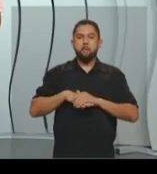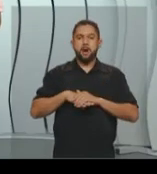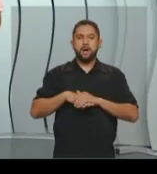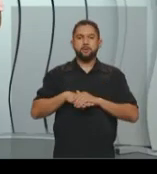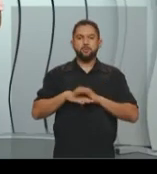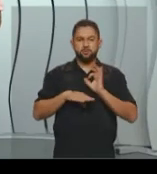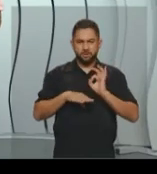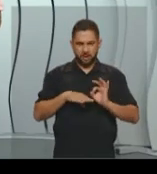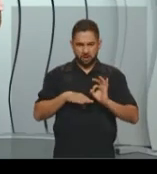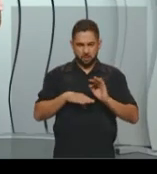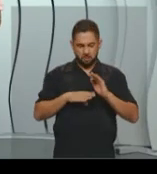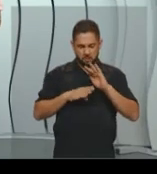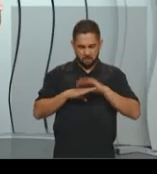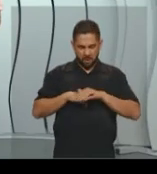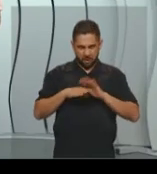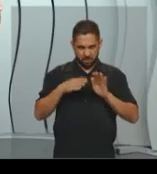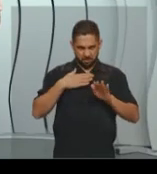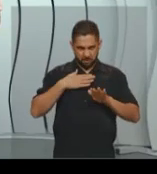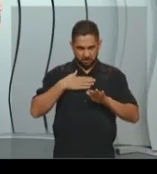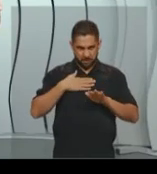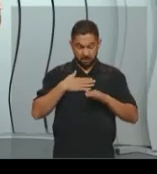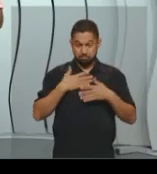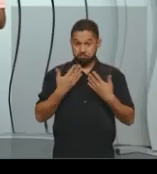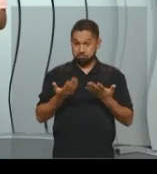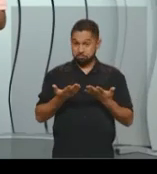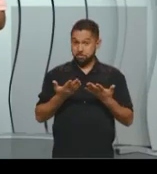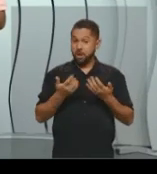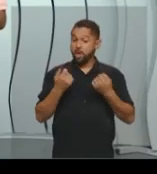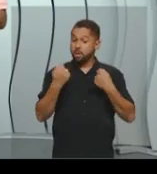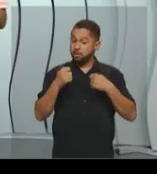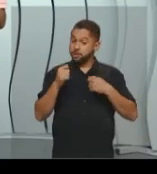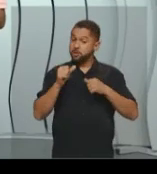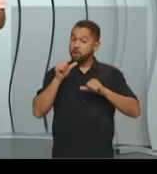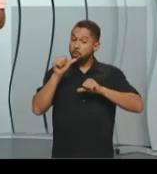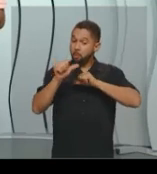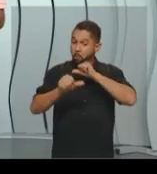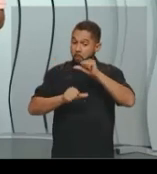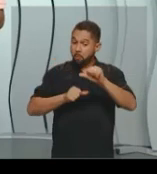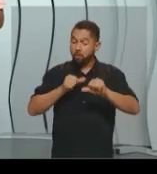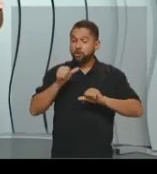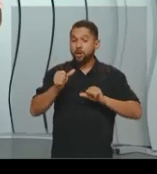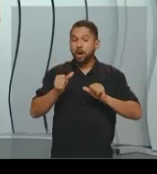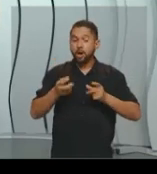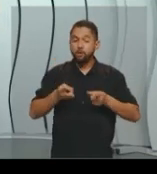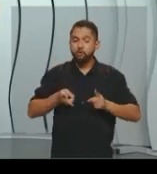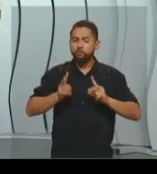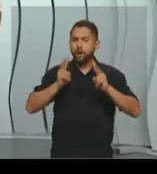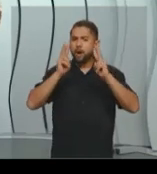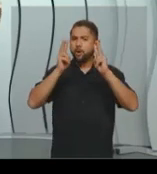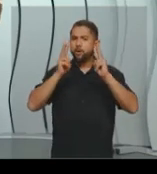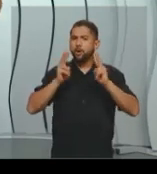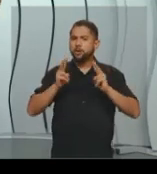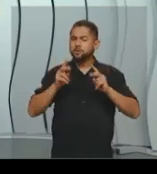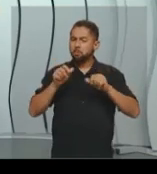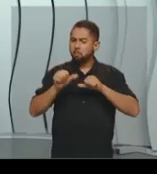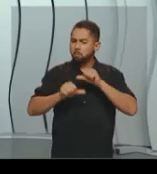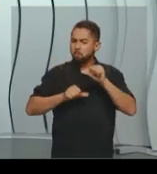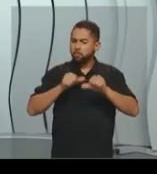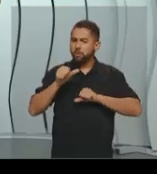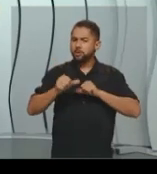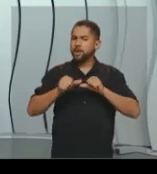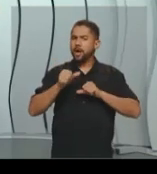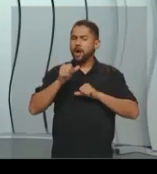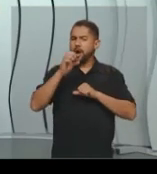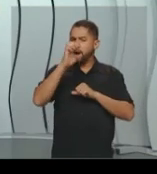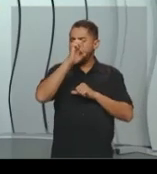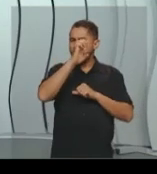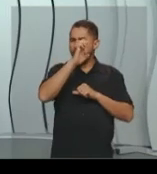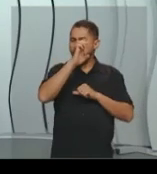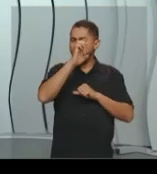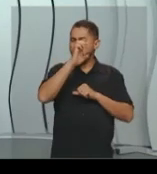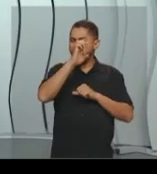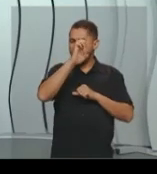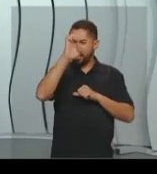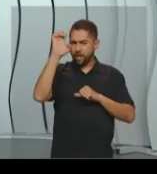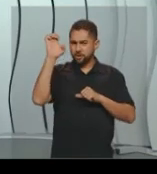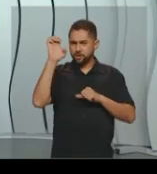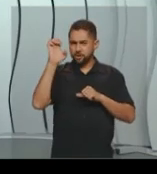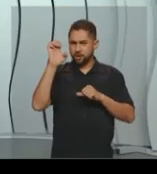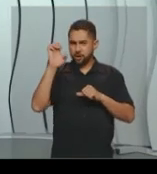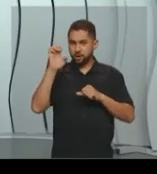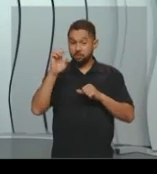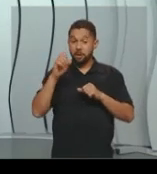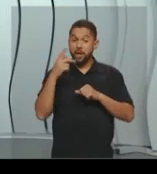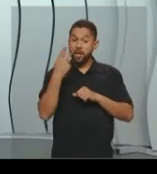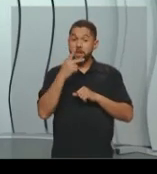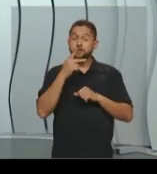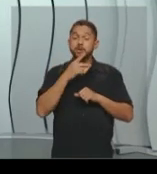humanas, é necessário que a gente conserte os valores, as virtudes, a percepção humana. Para Sócrates, é impossível